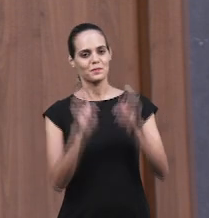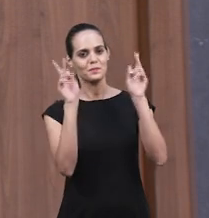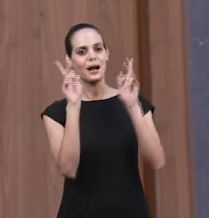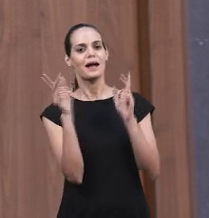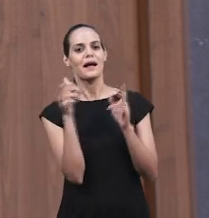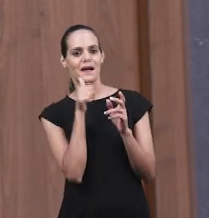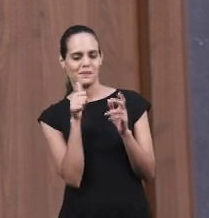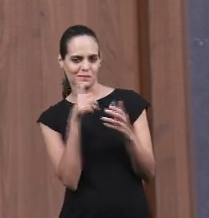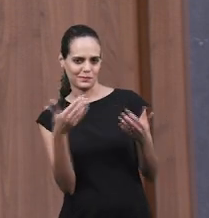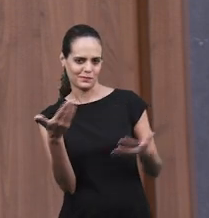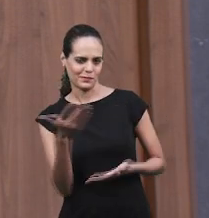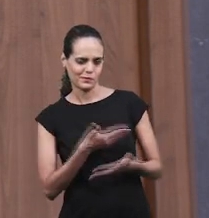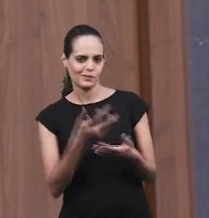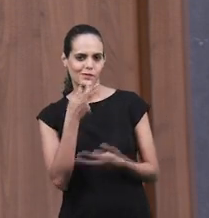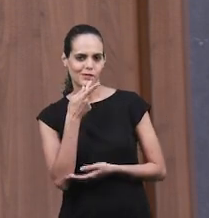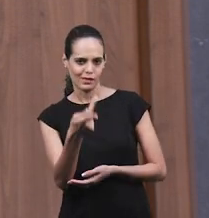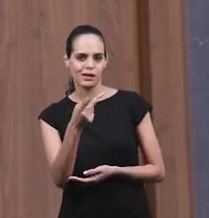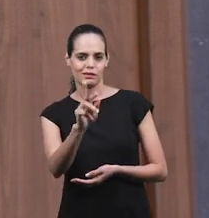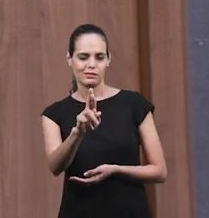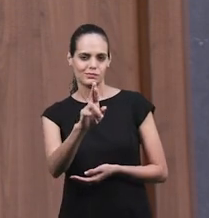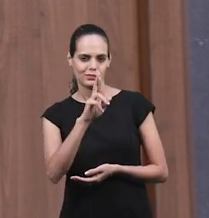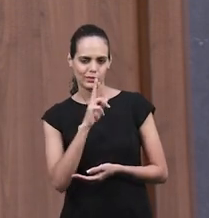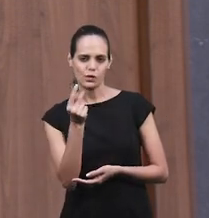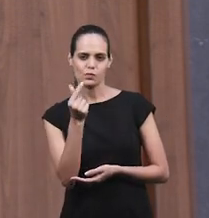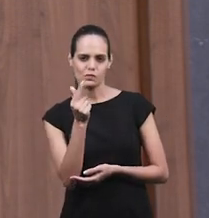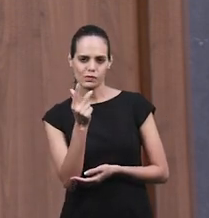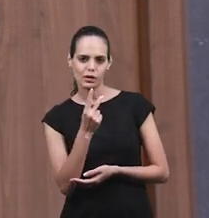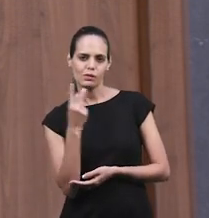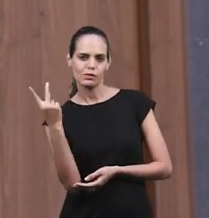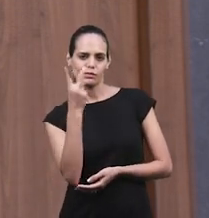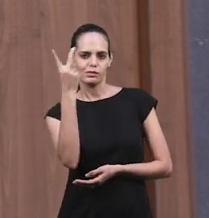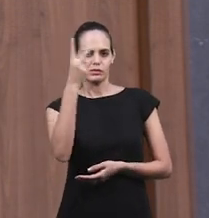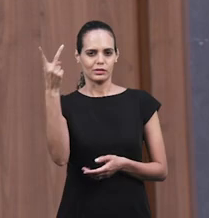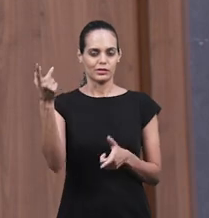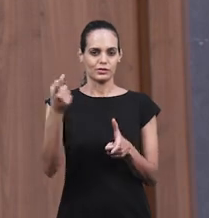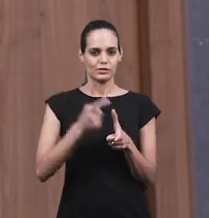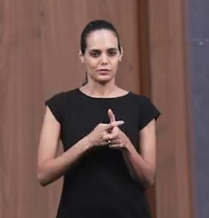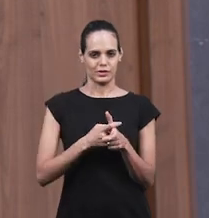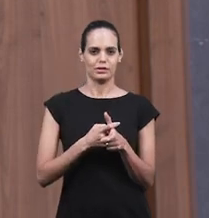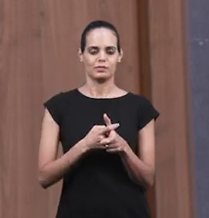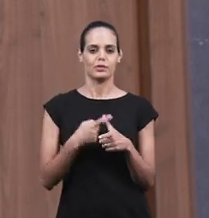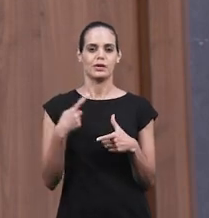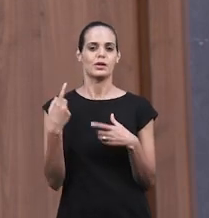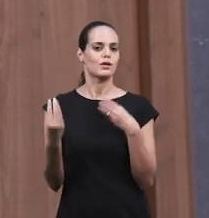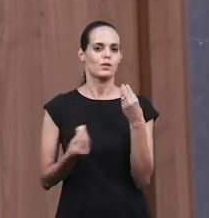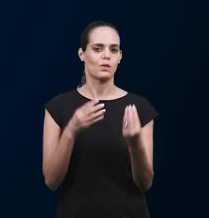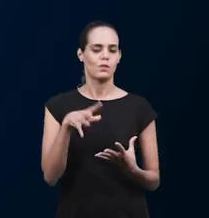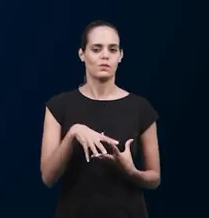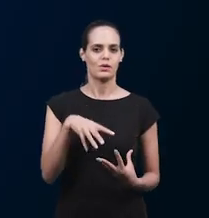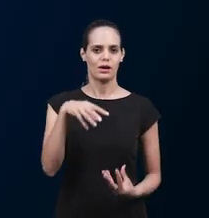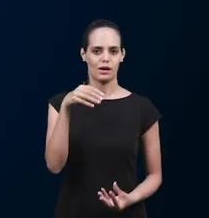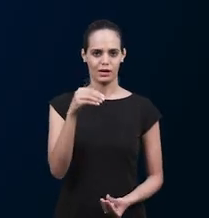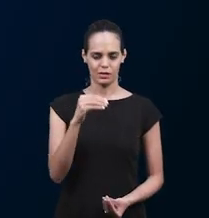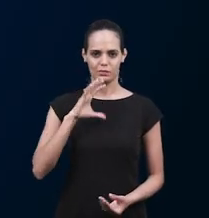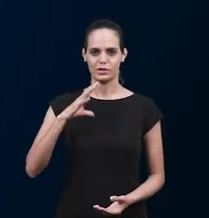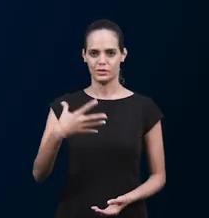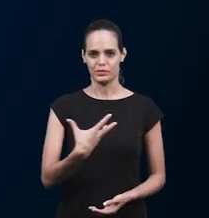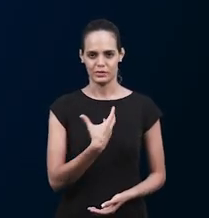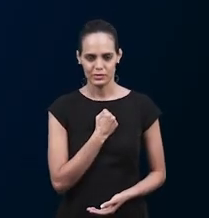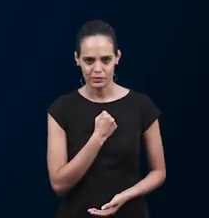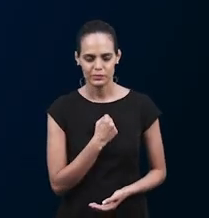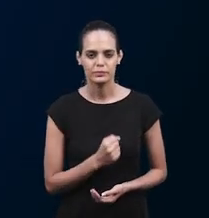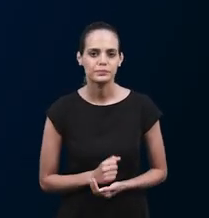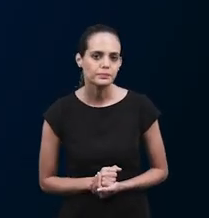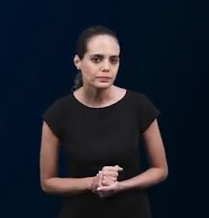vai dizer qual é o valor da dívida e como a nossa alma pode ser resgatada. O valor que era